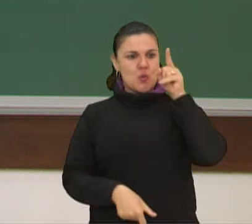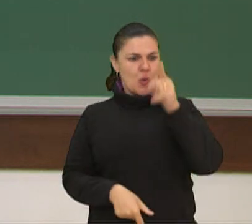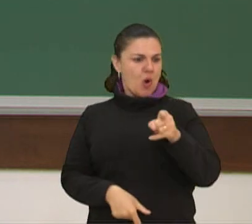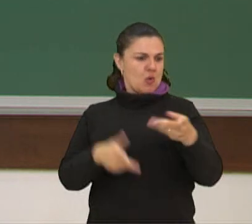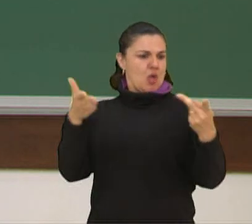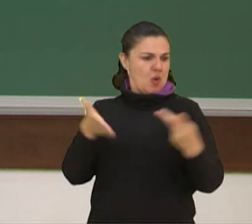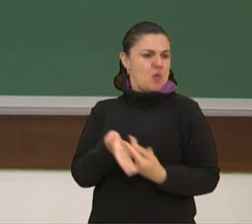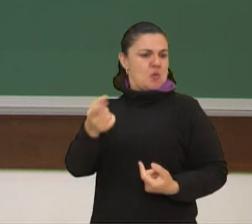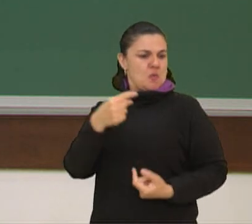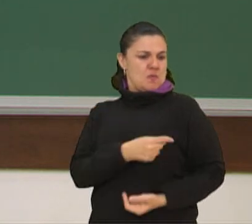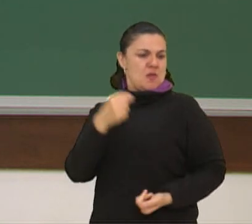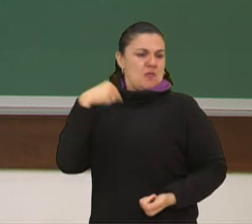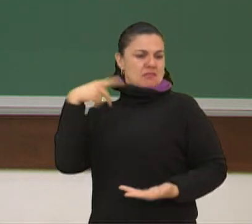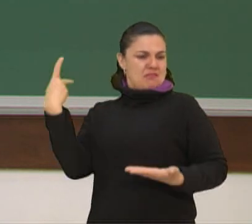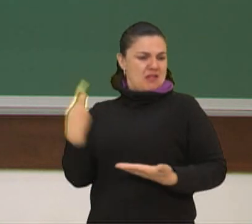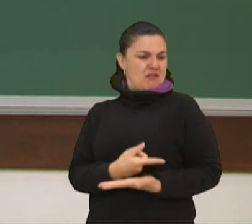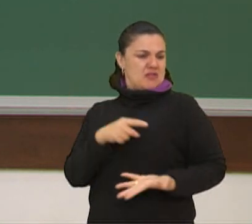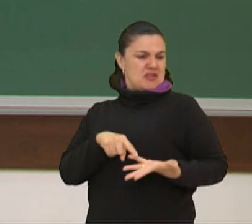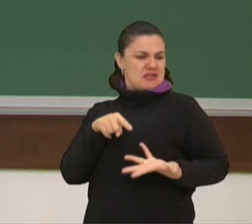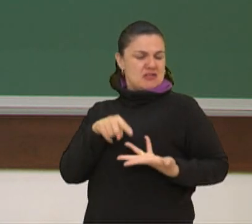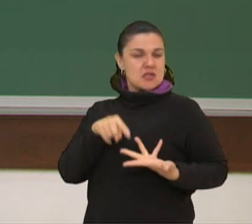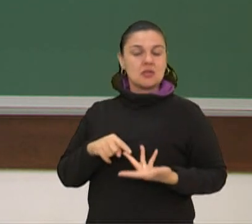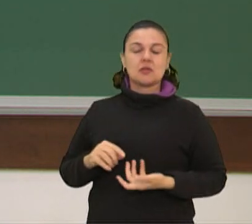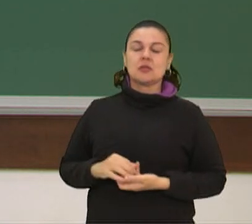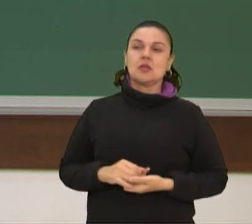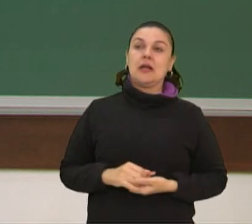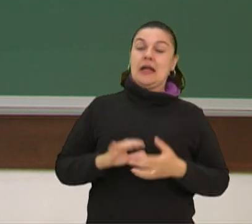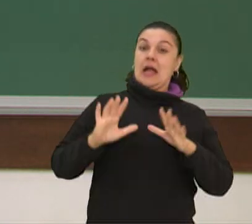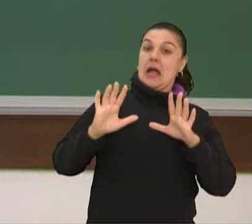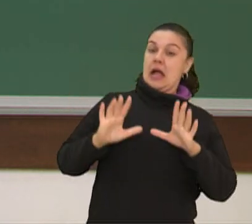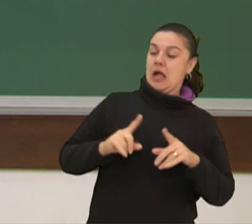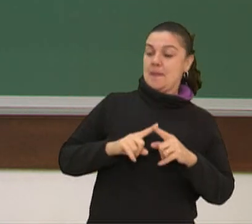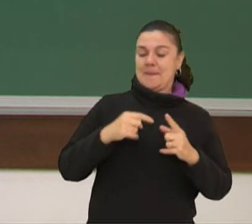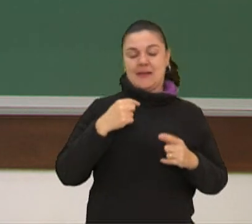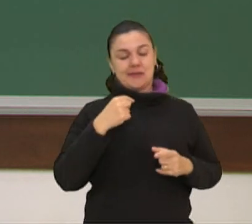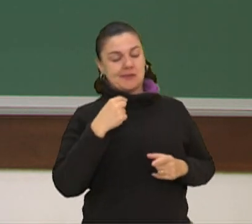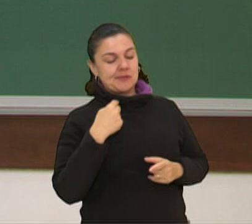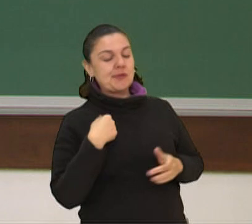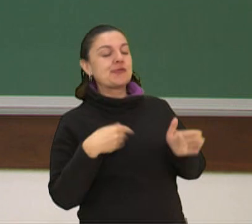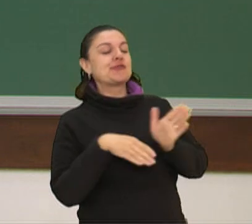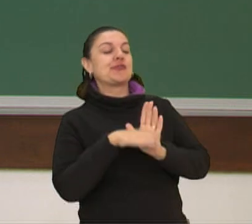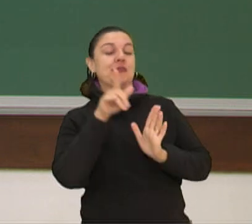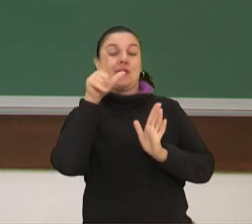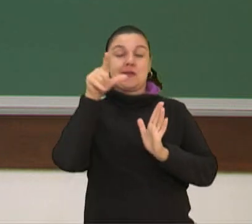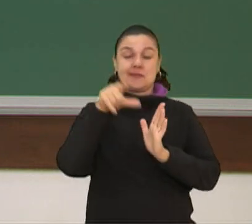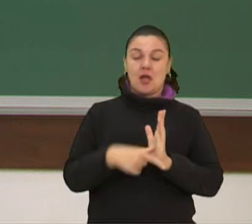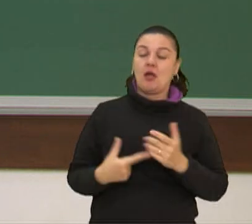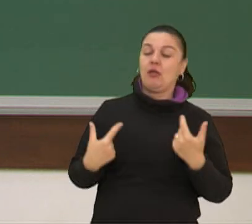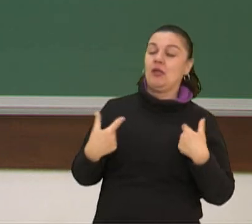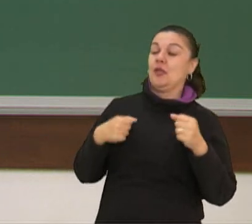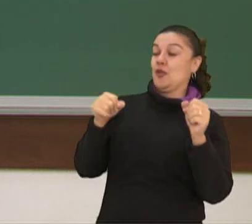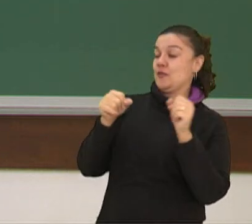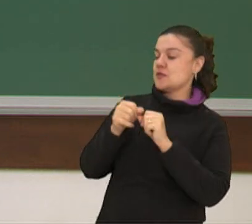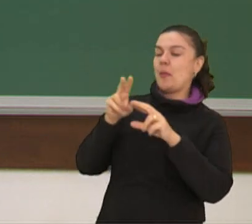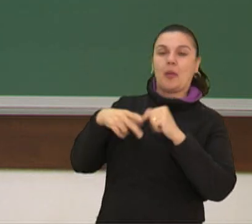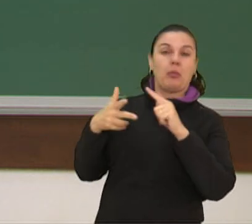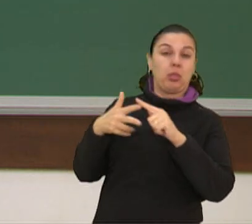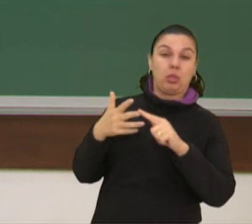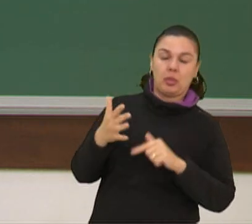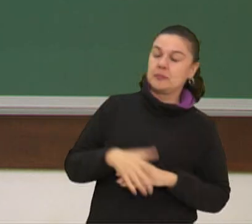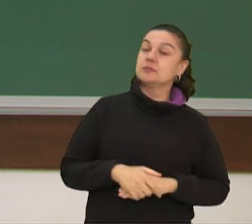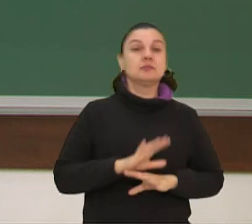Duro consigo mesmo, suave com os outros. Costumamos ser o contrário disso, né? A gente gosta de ser suave